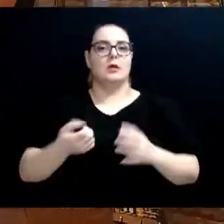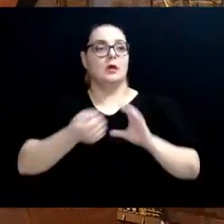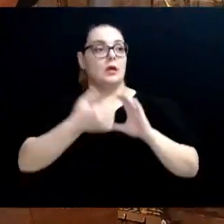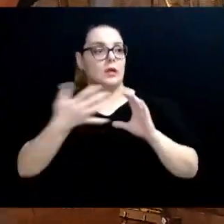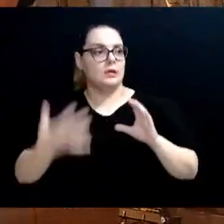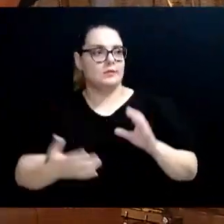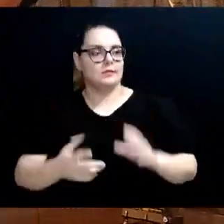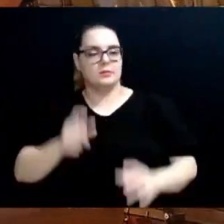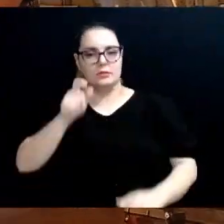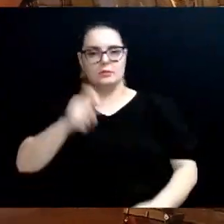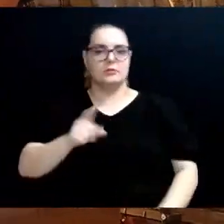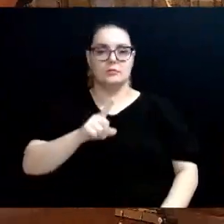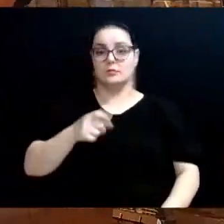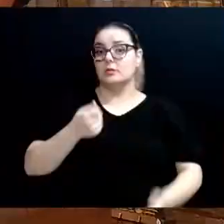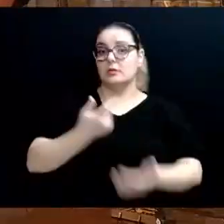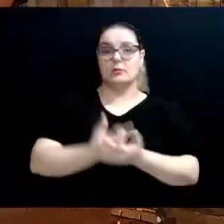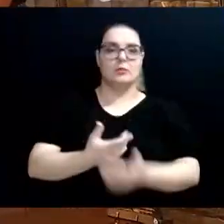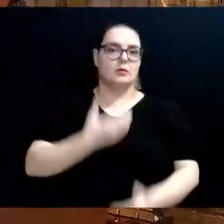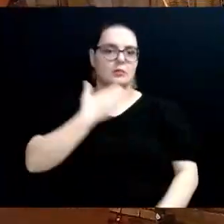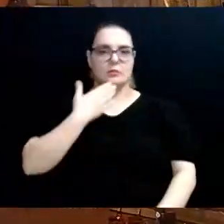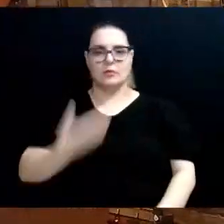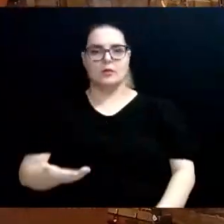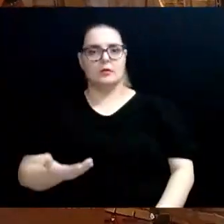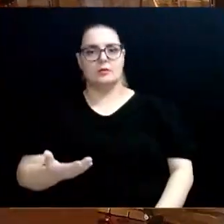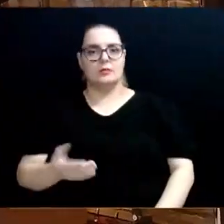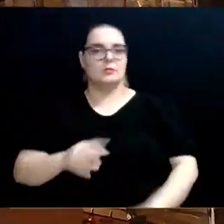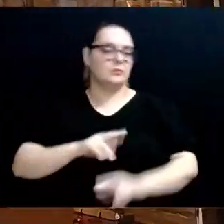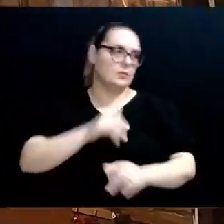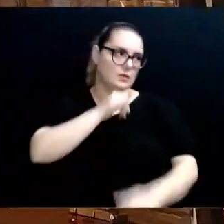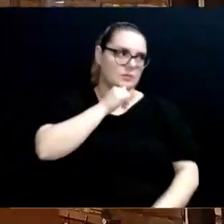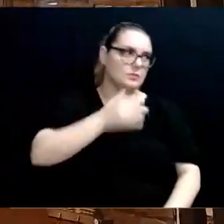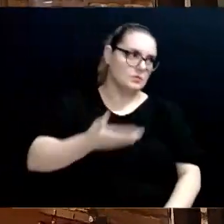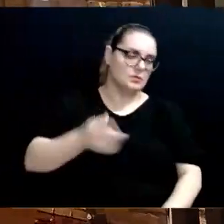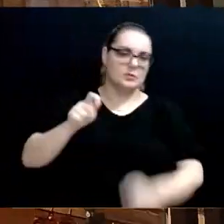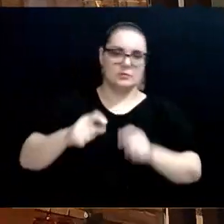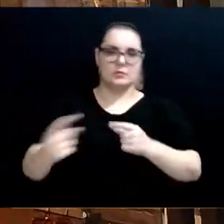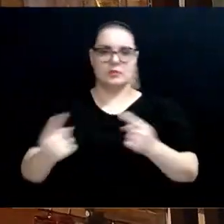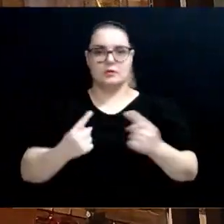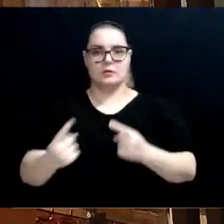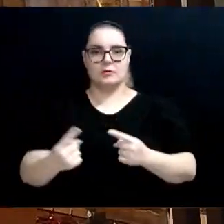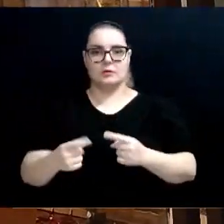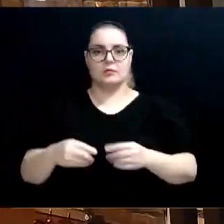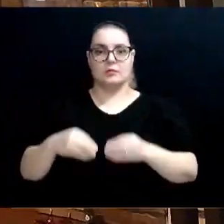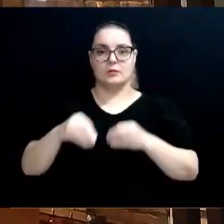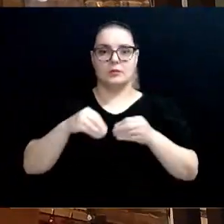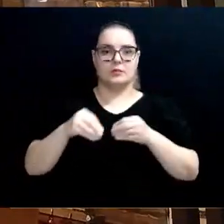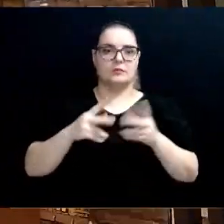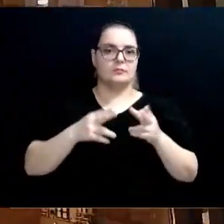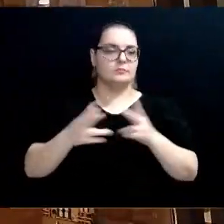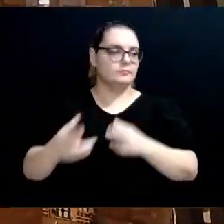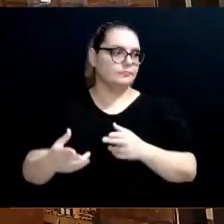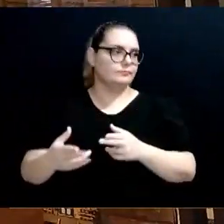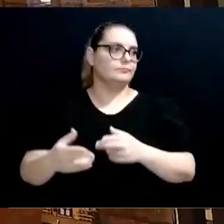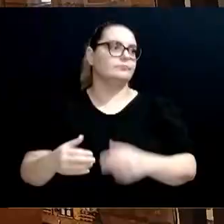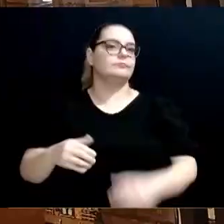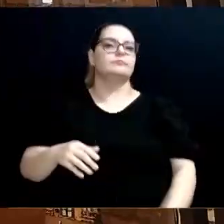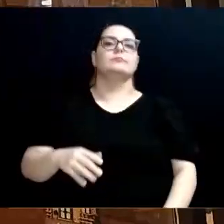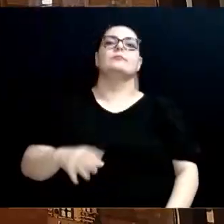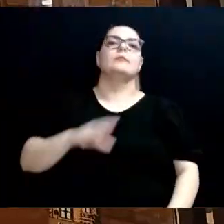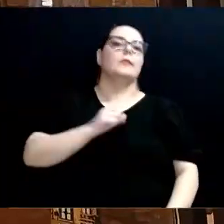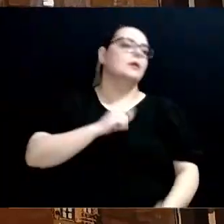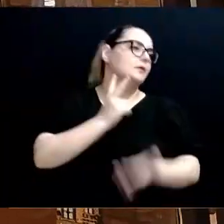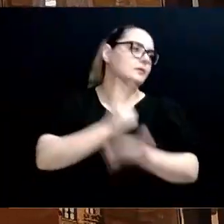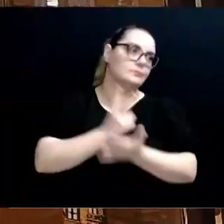um aniversário com um presente que é único, afetivo, é a cara da pessoa. Você não está comprando